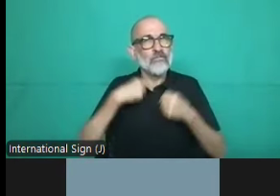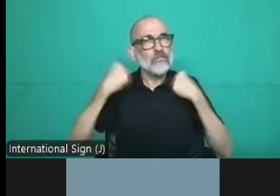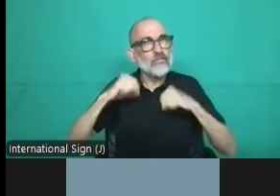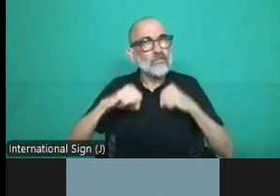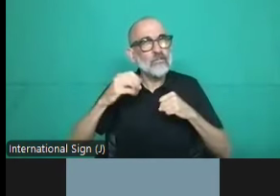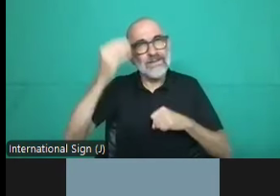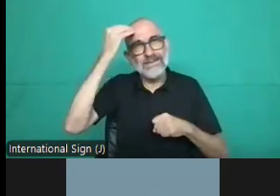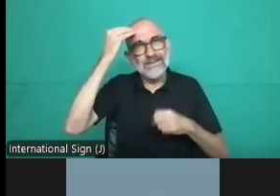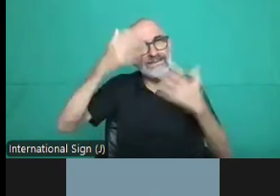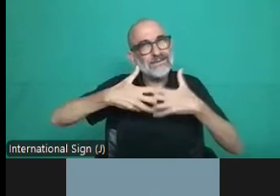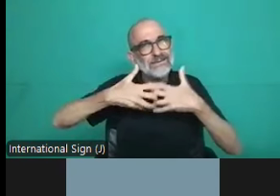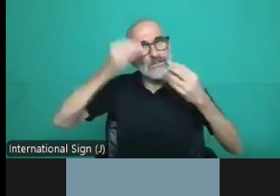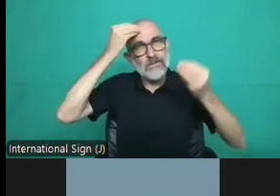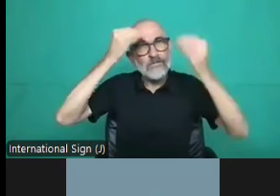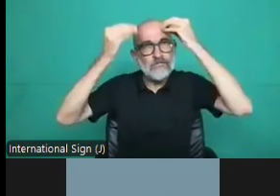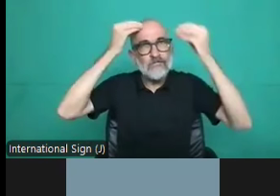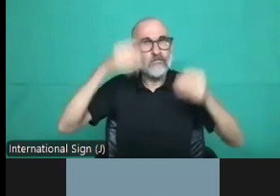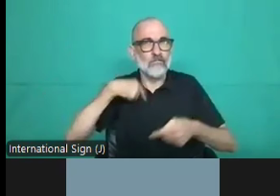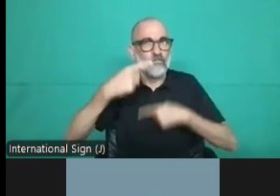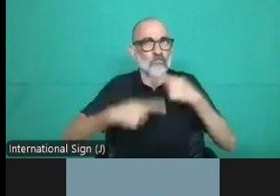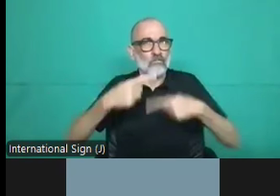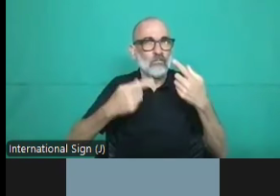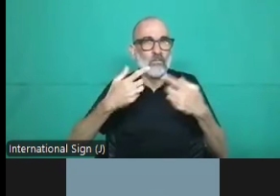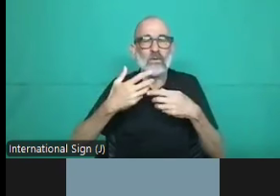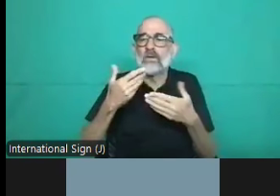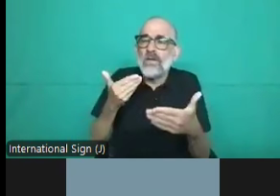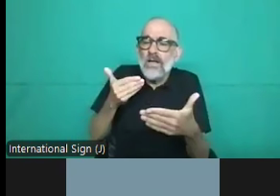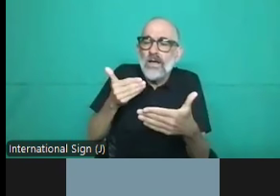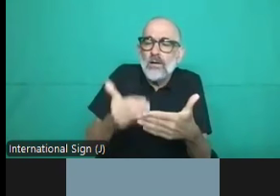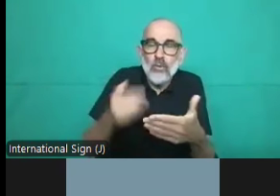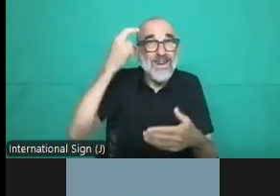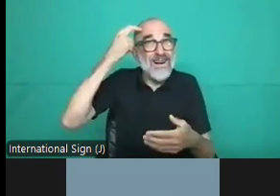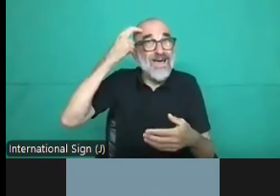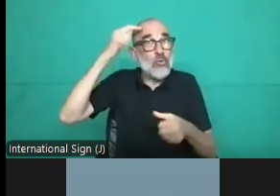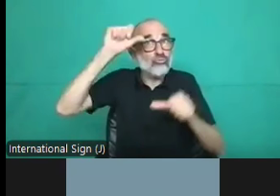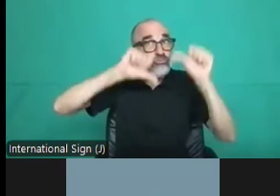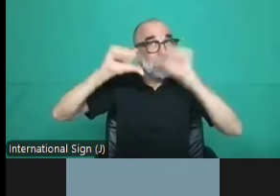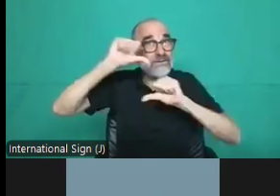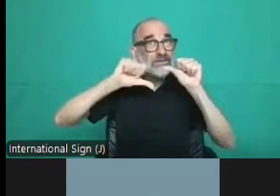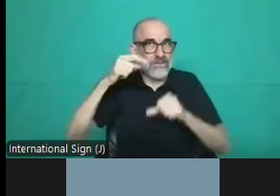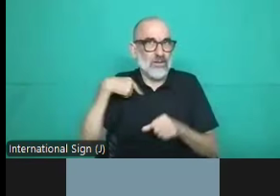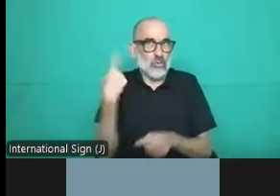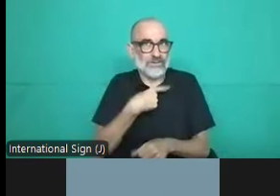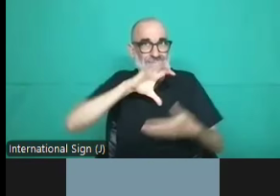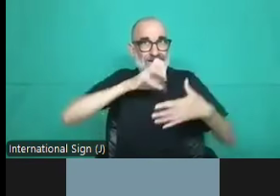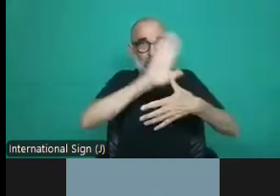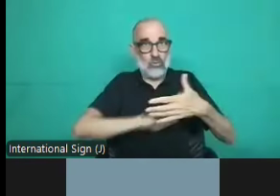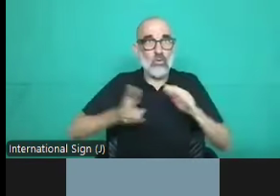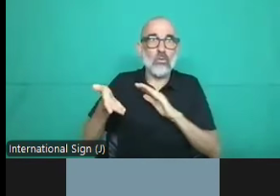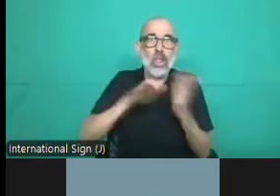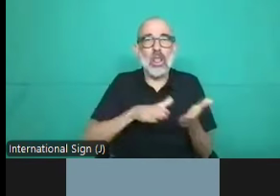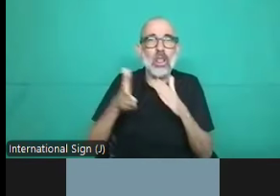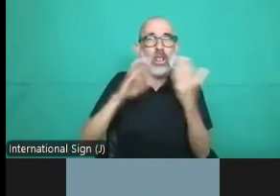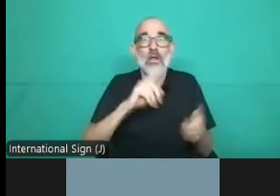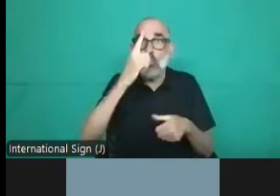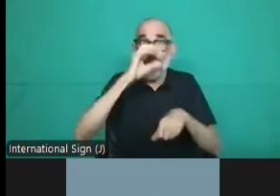mulher pelo, no tempo de puerpério? E por isso desenhamos zero